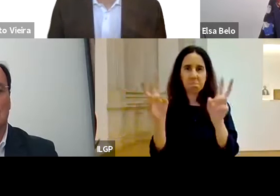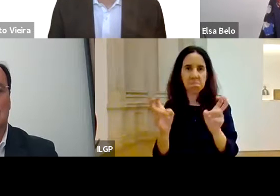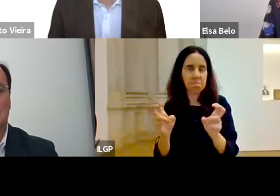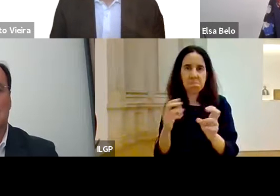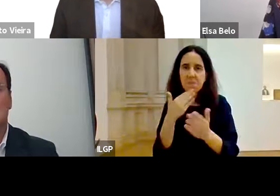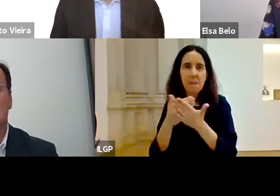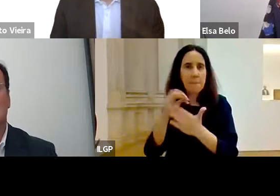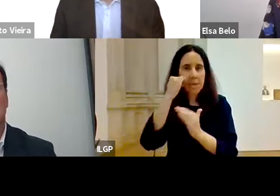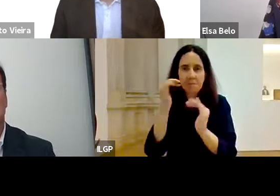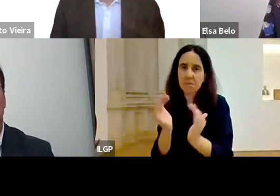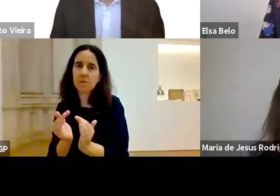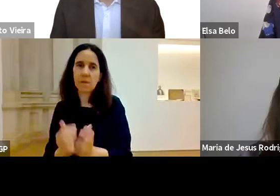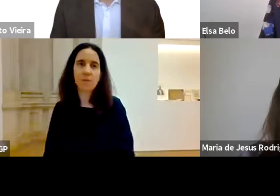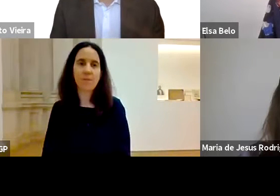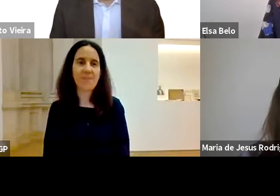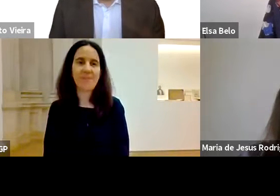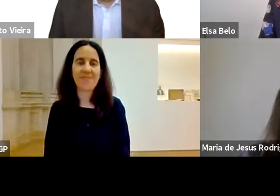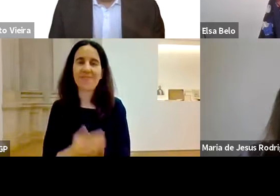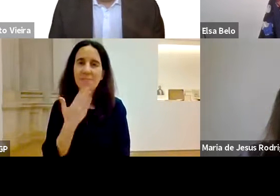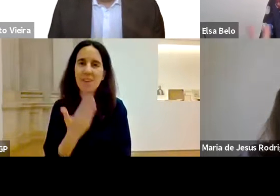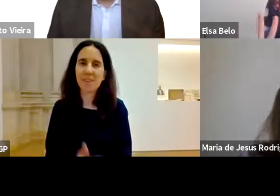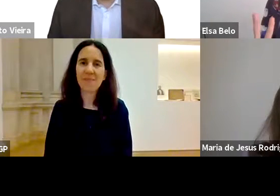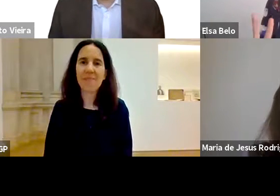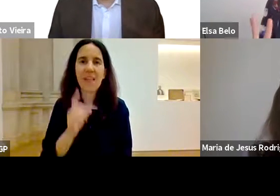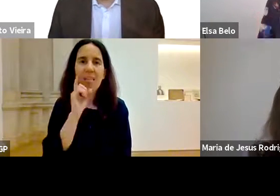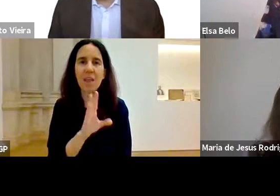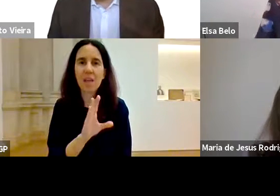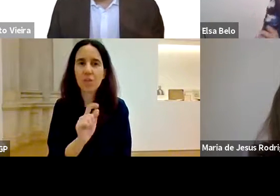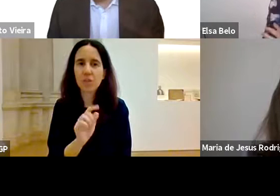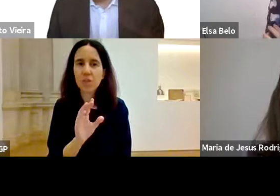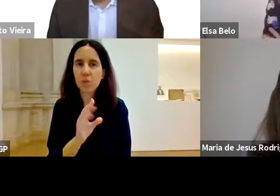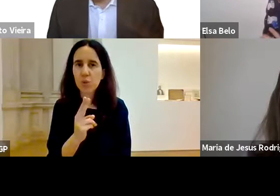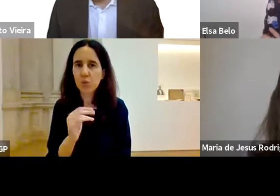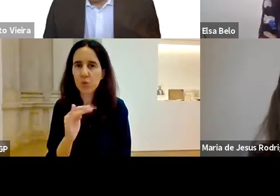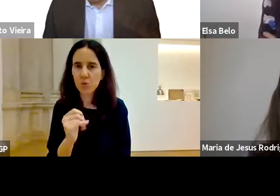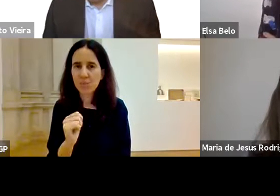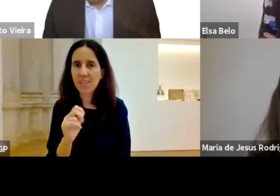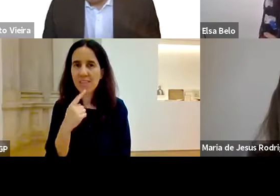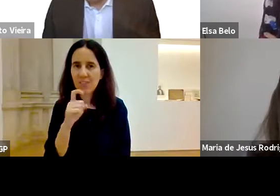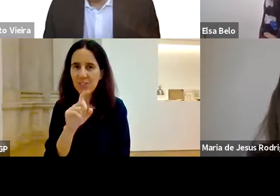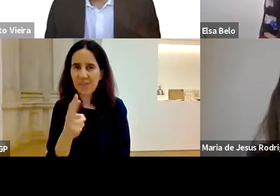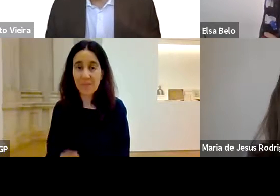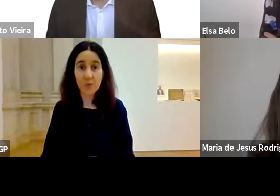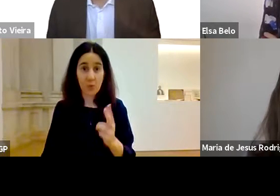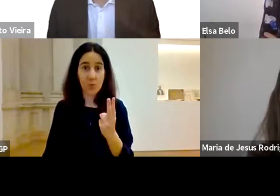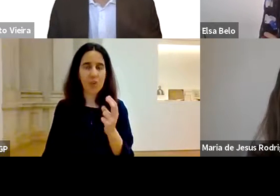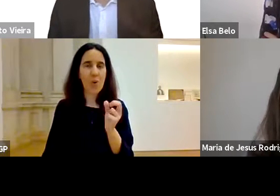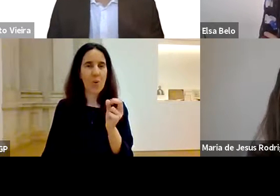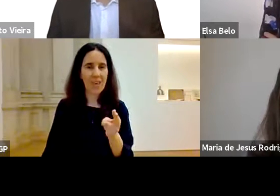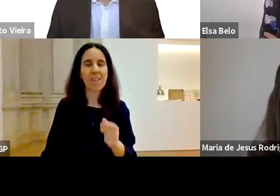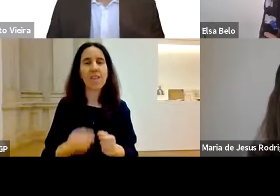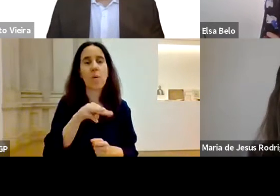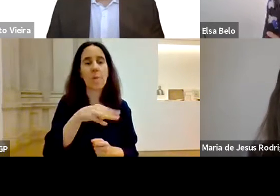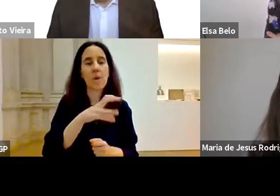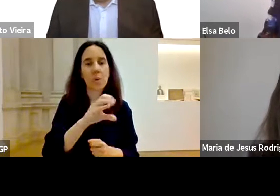minimizado. Bem, obrigada. Jesus, 2 questões. 2? Ok. Então, o